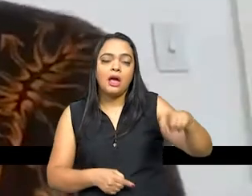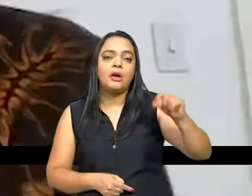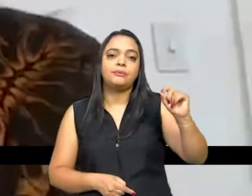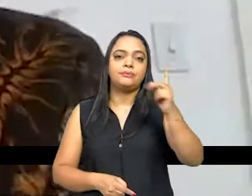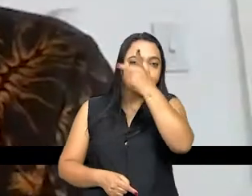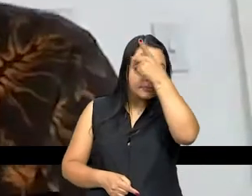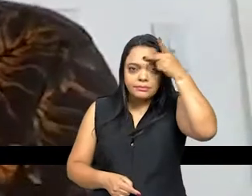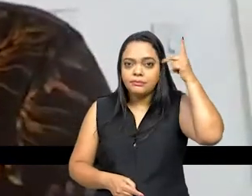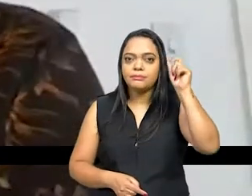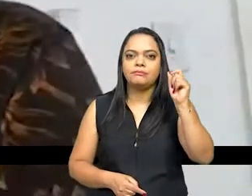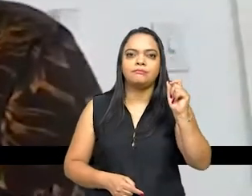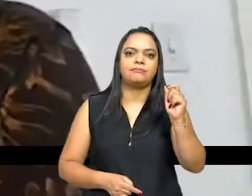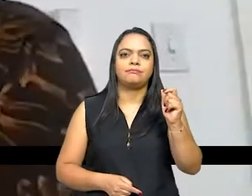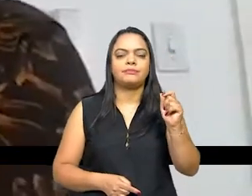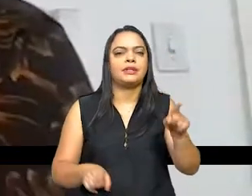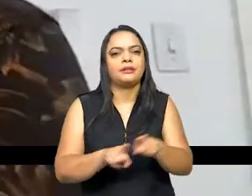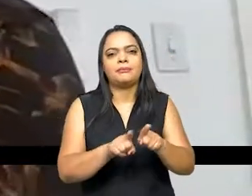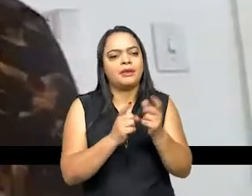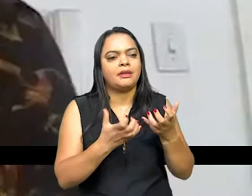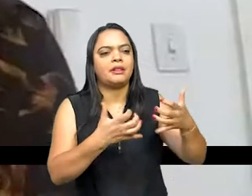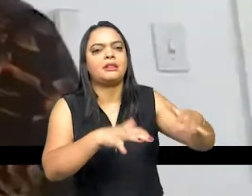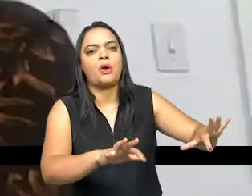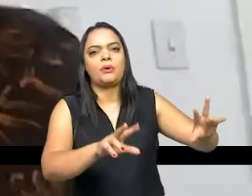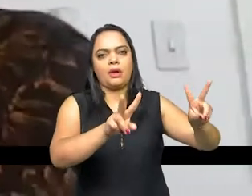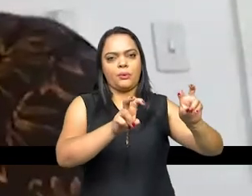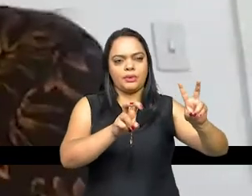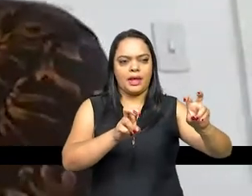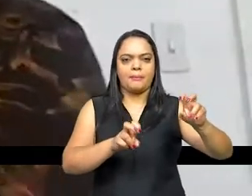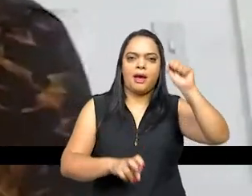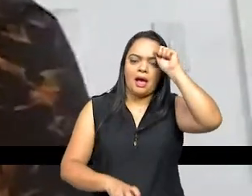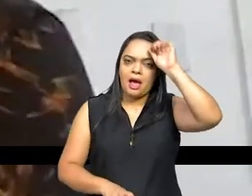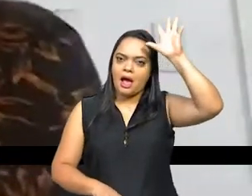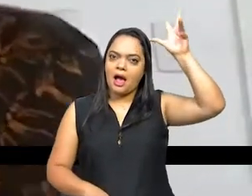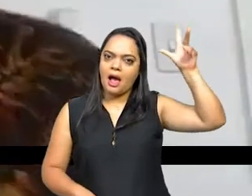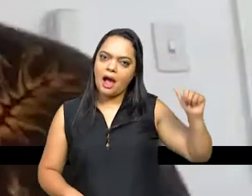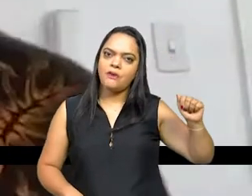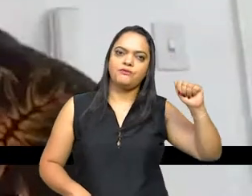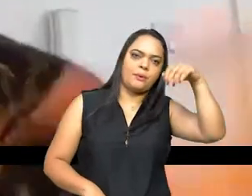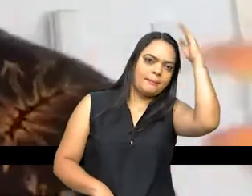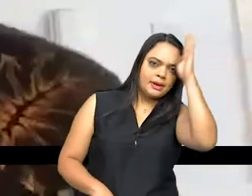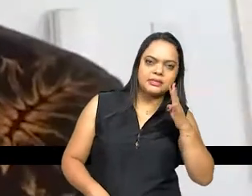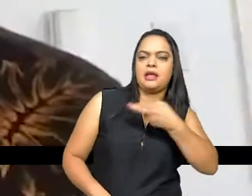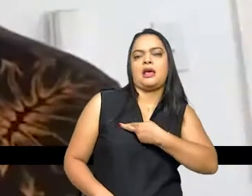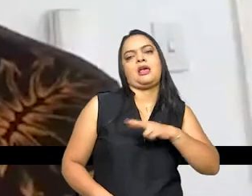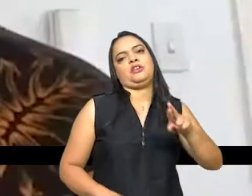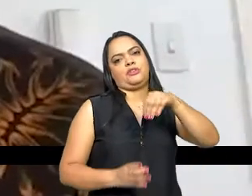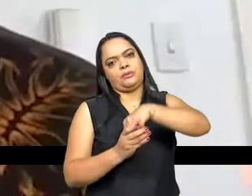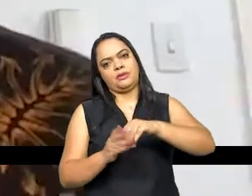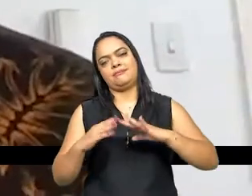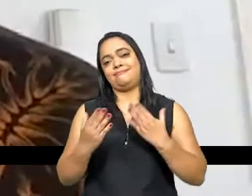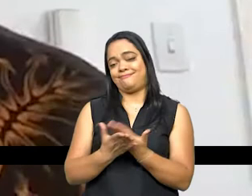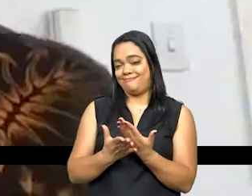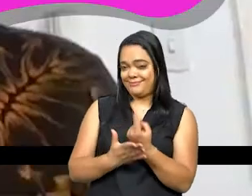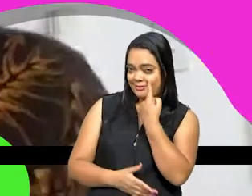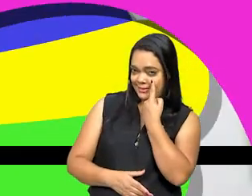mesmas que contestam a incorporação da temática afro-brasileira, das religiões afro-brasileiras no currículo. Olha só que interessante, né?